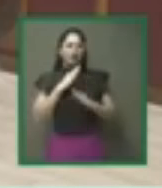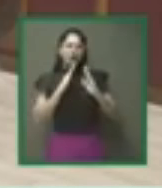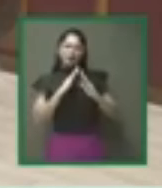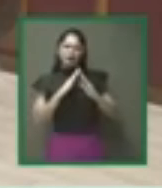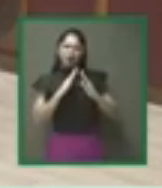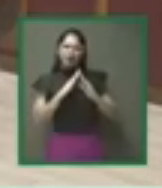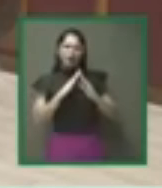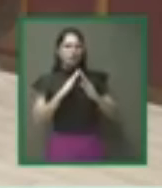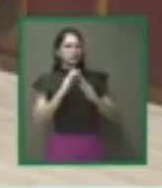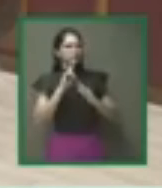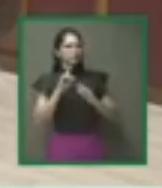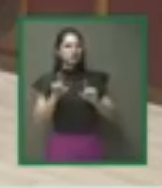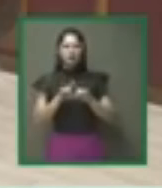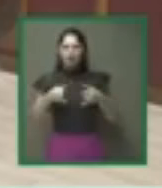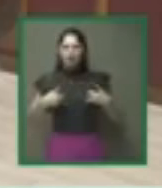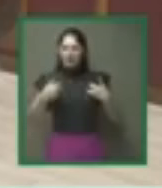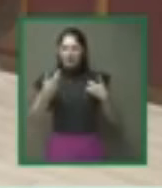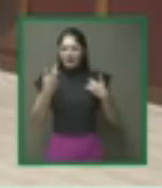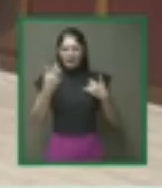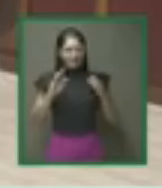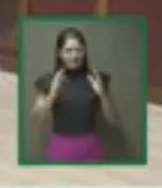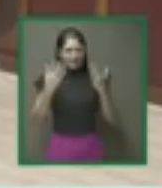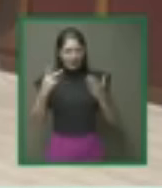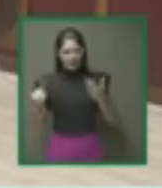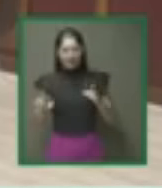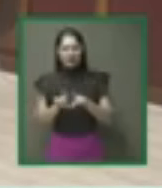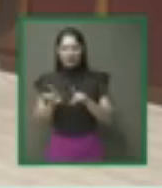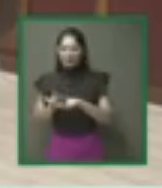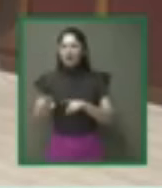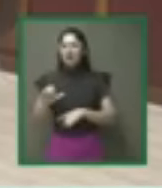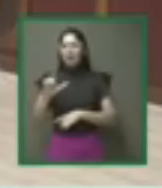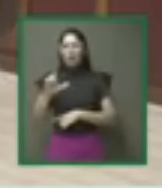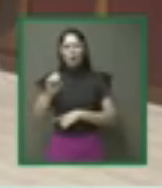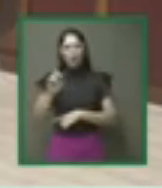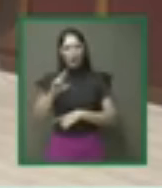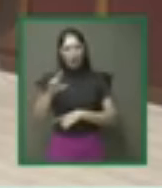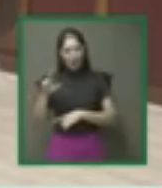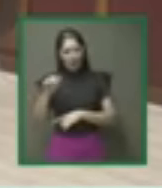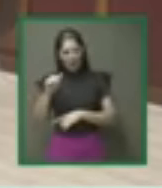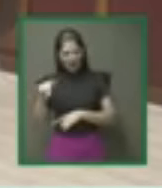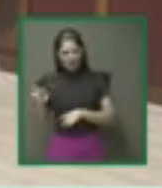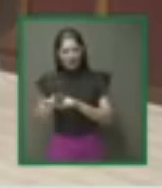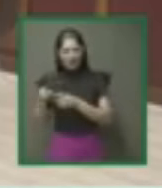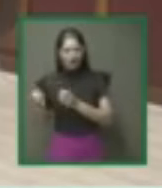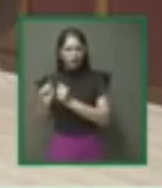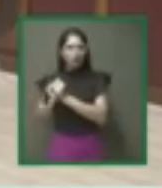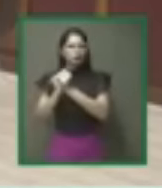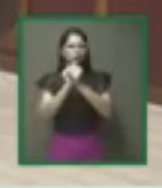casa. No dia do aniversário dele, ele chegou a ir lá para casa. O Lohan foi lá para casa nesse dia.